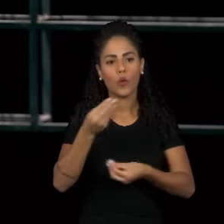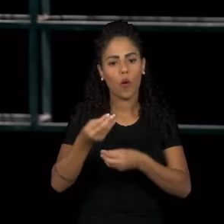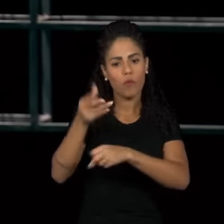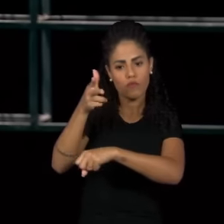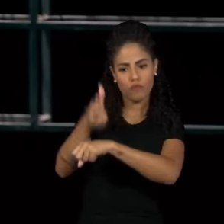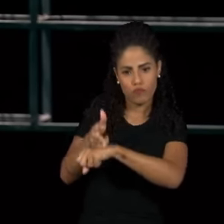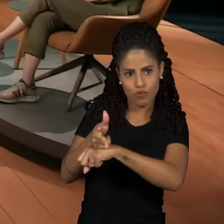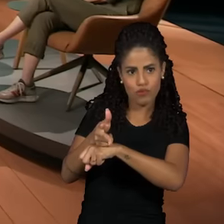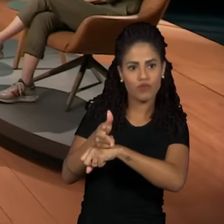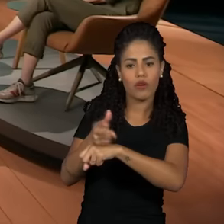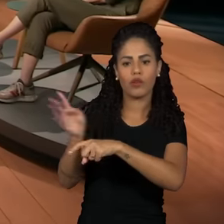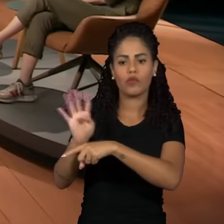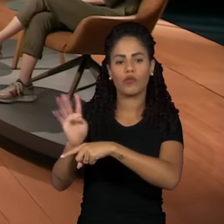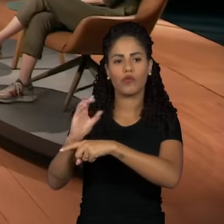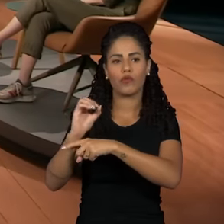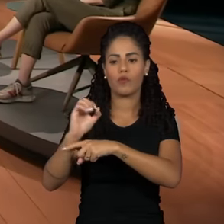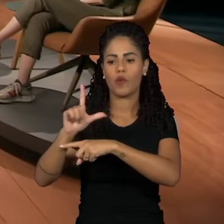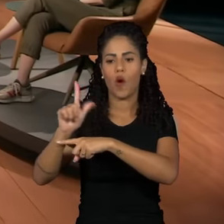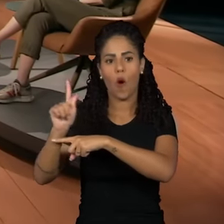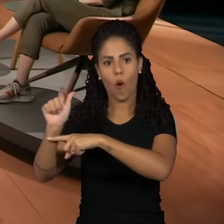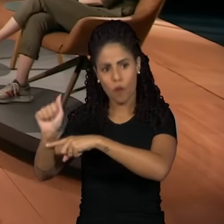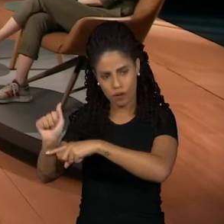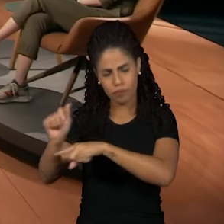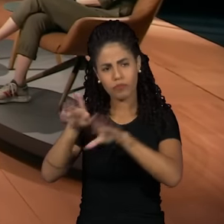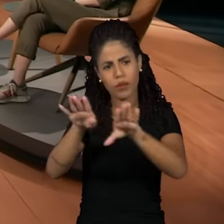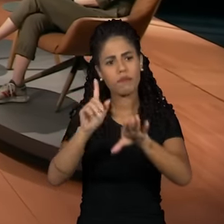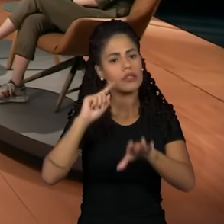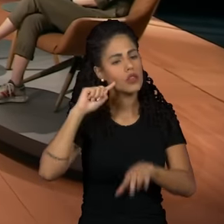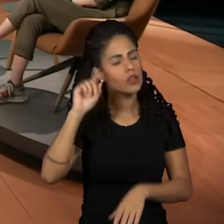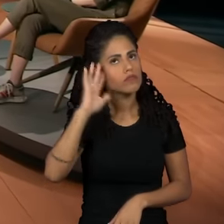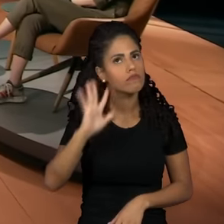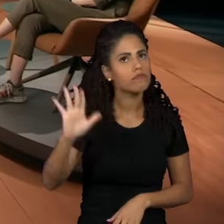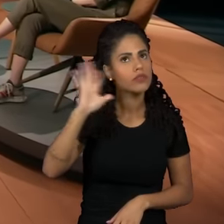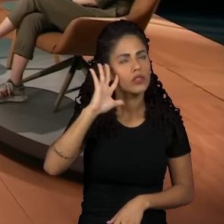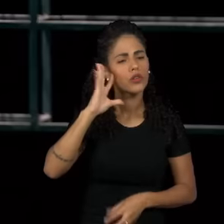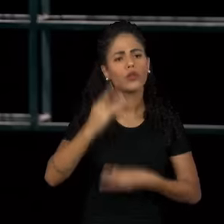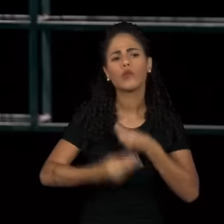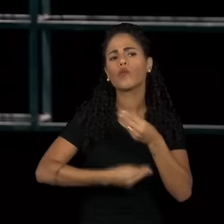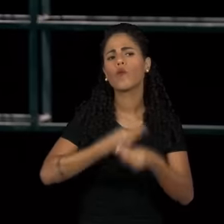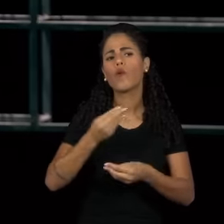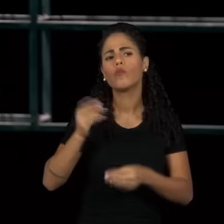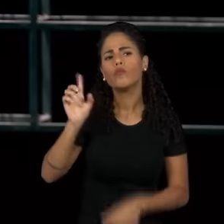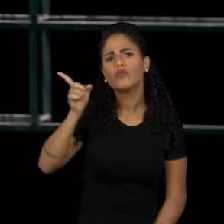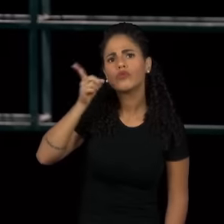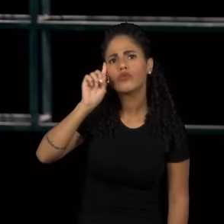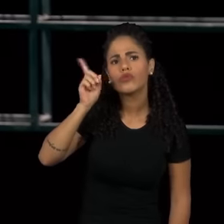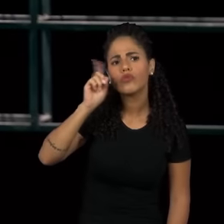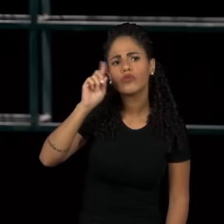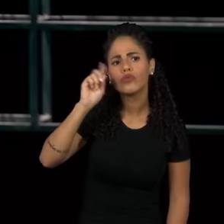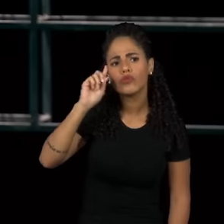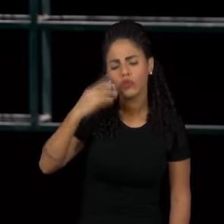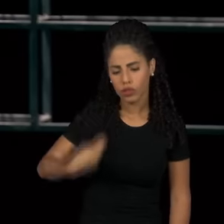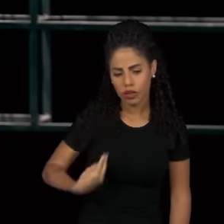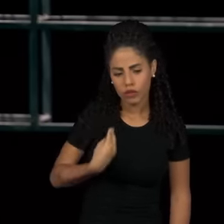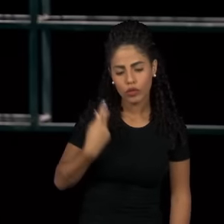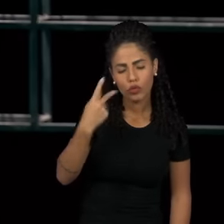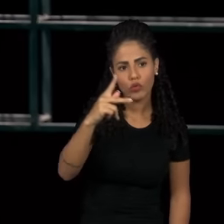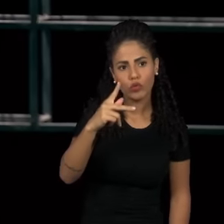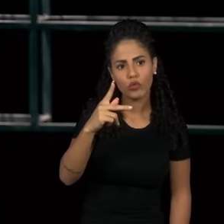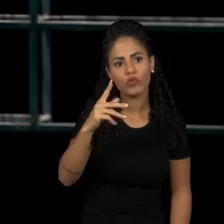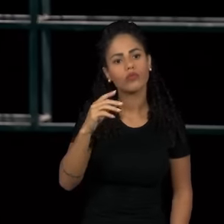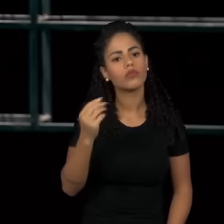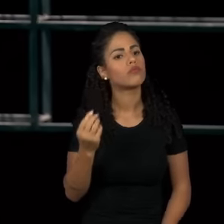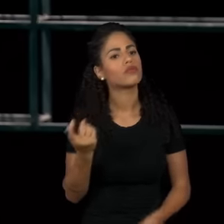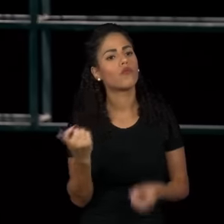de Olga. Mas a gente fica imaginando como é que é o teu dia a dia, voltando de uma filmagem,